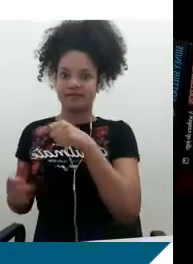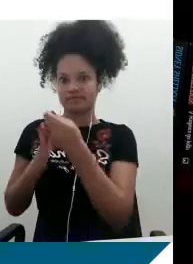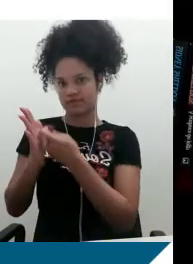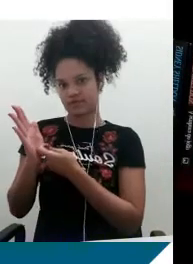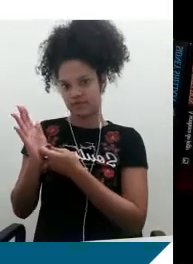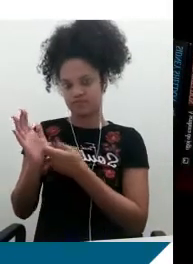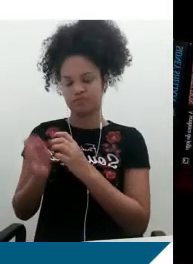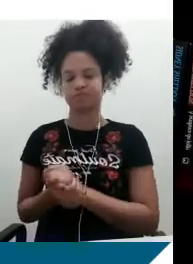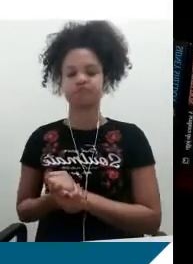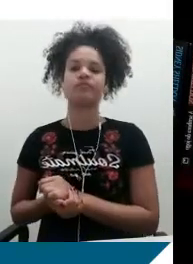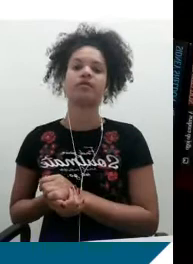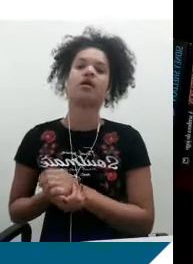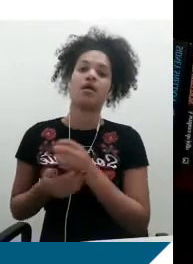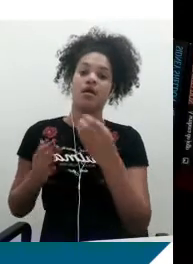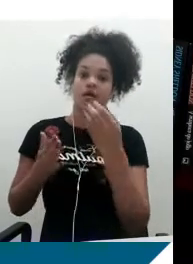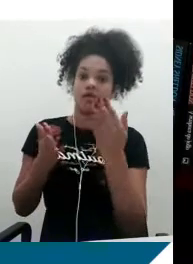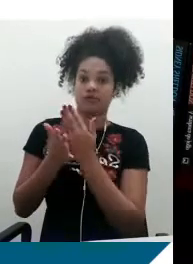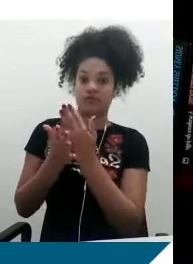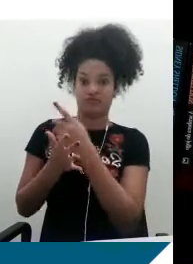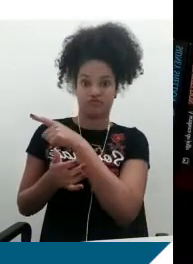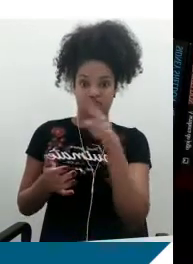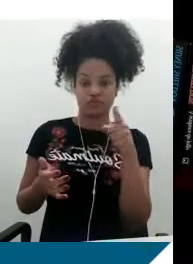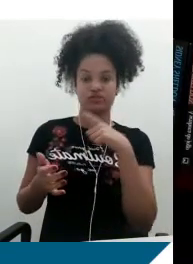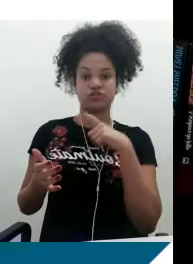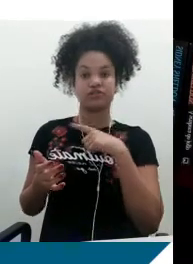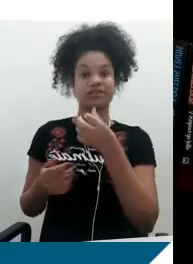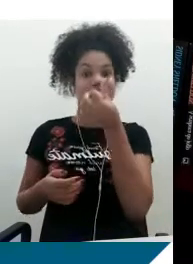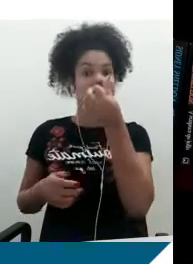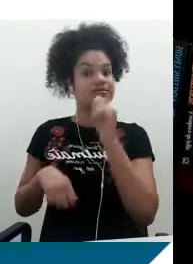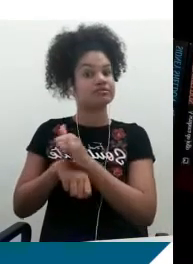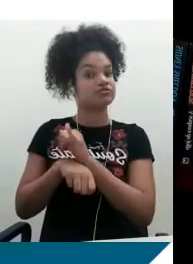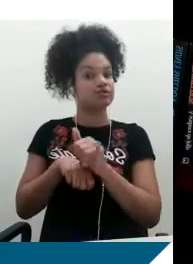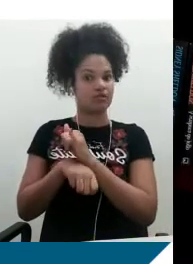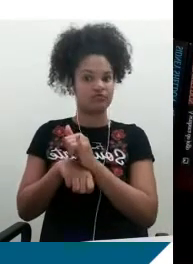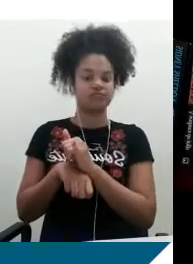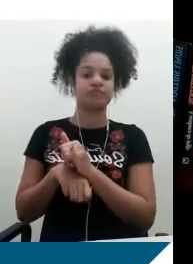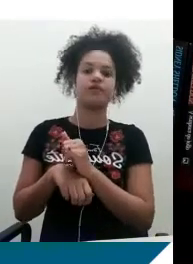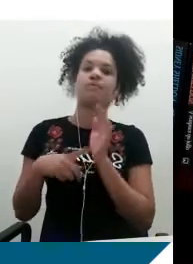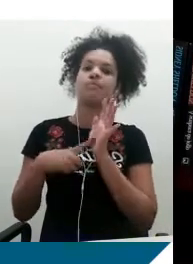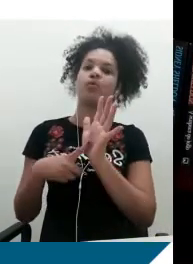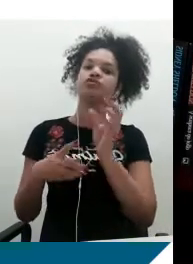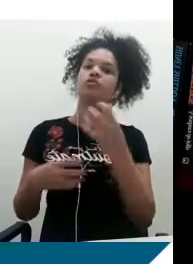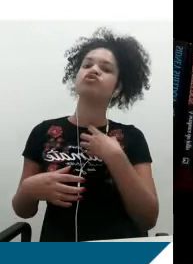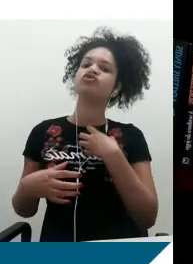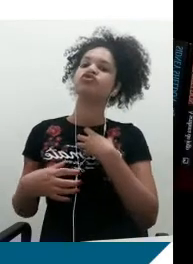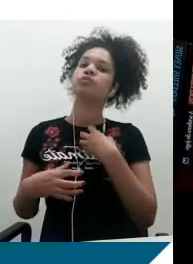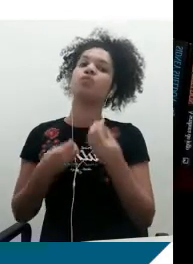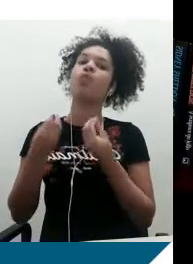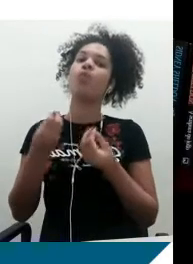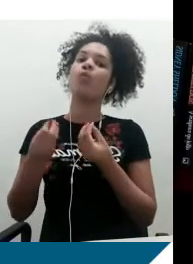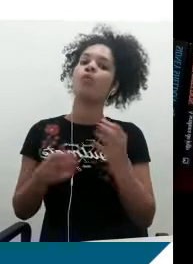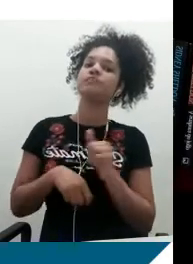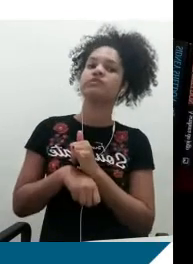você produzir. A apostila de vocês traz 6 estratégias de contextualização, que representam formas